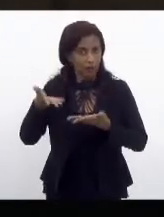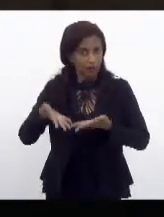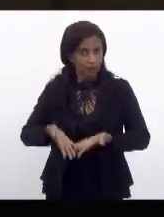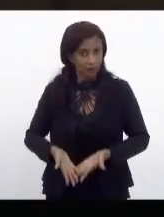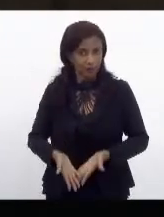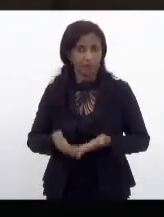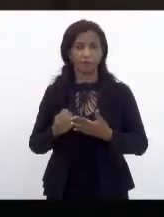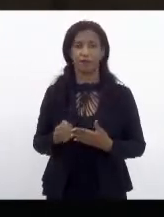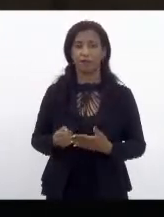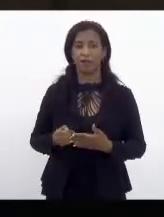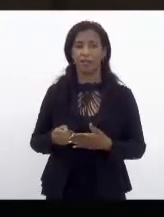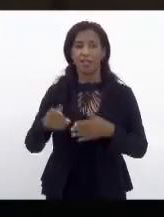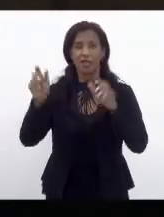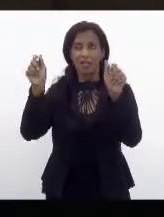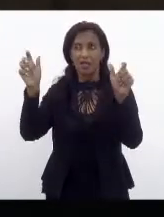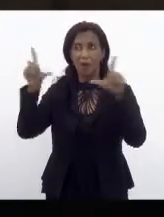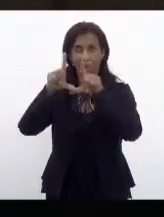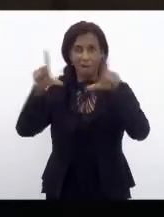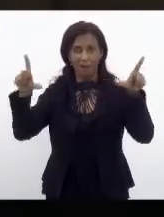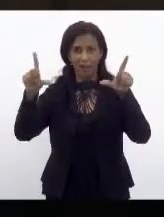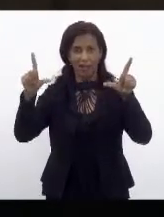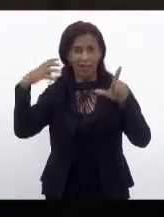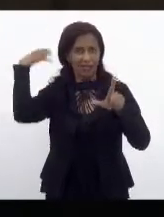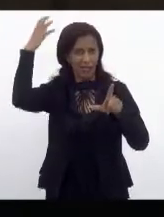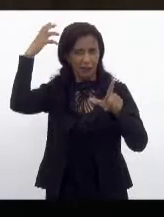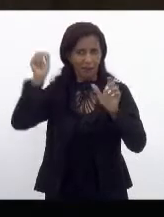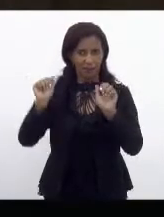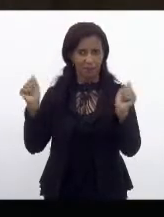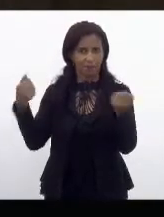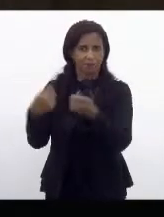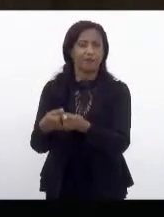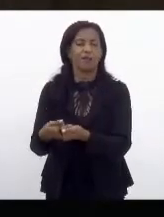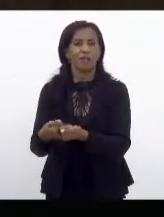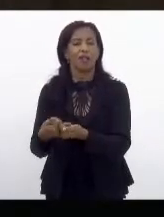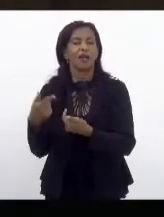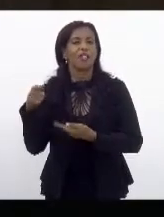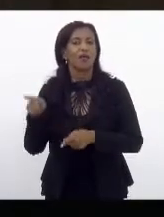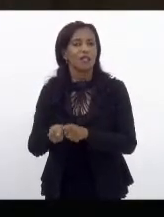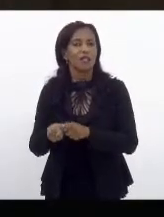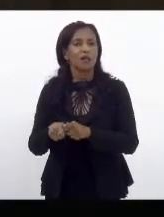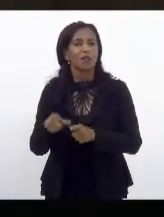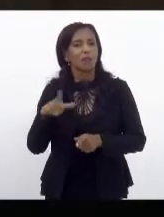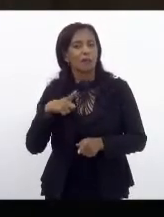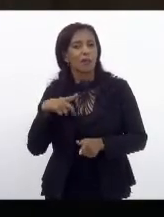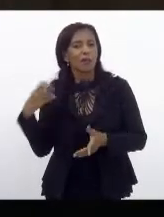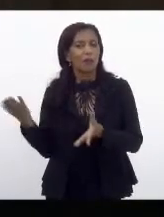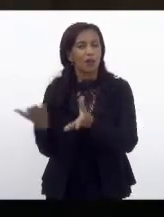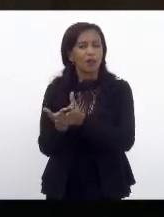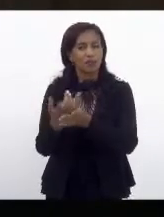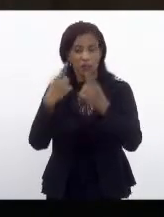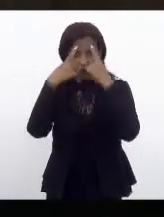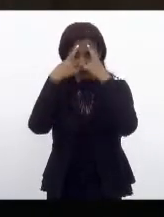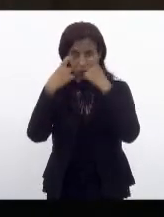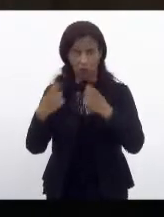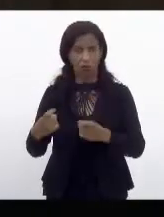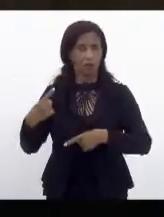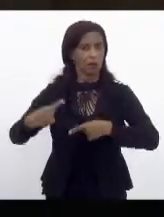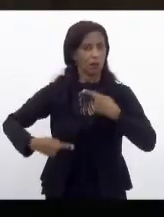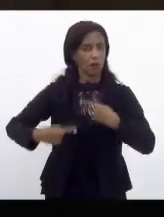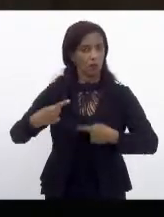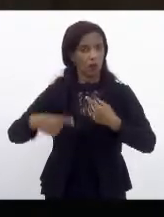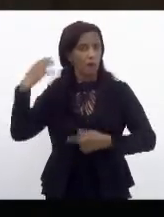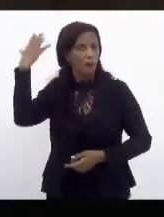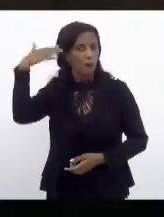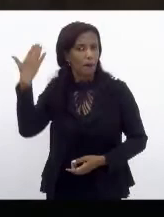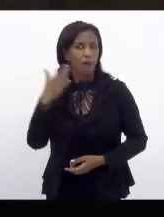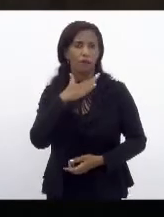né, que quebrou a placa da Marielle, que conduz processos de violência política, com a Marielle, que foi morta, que